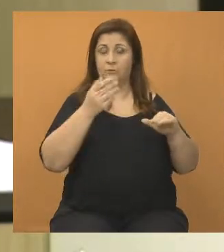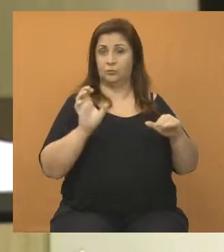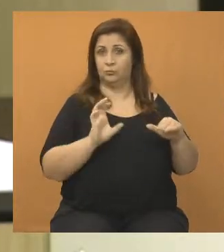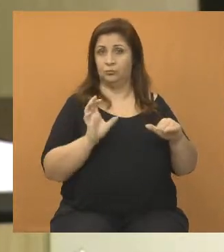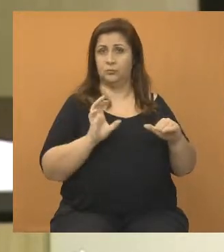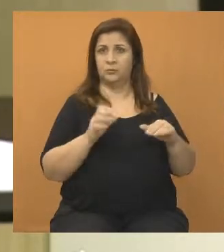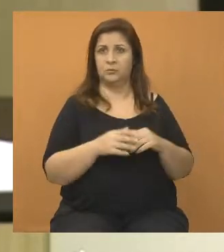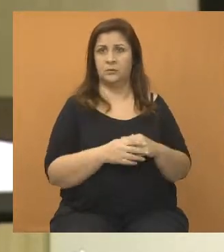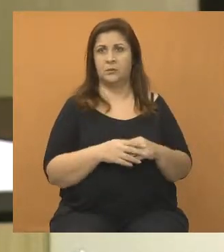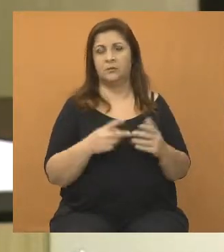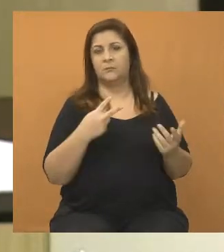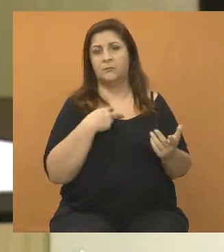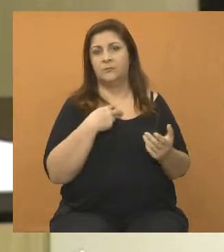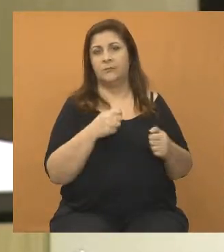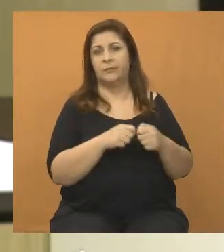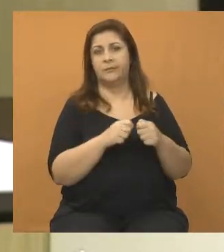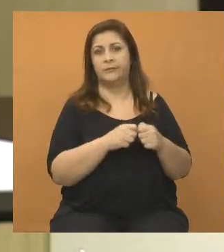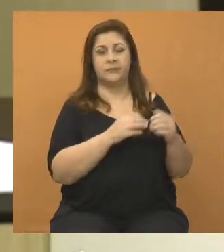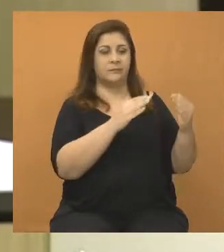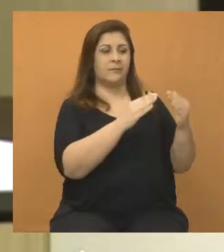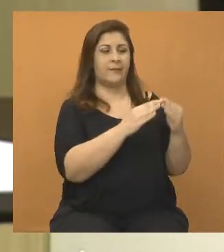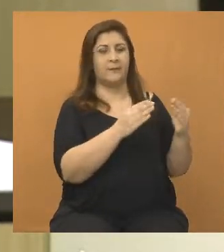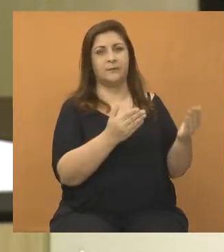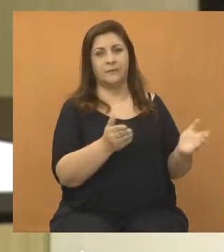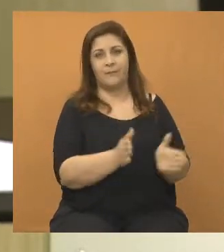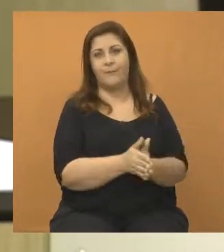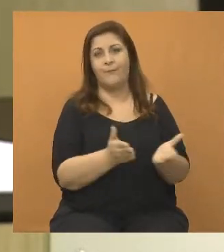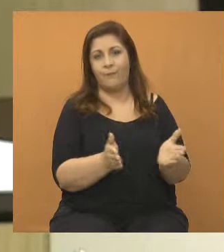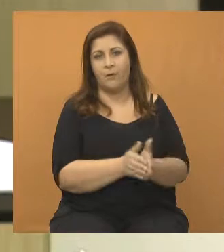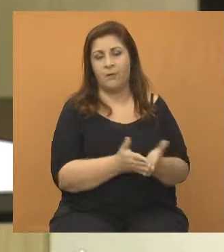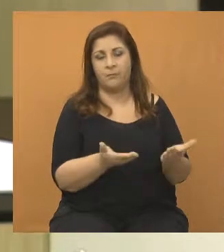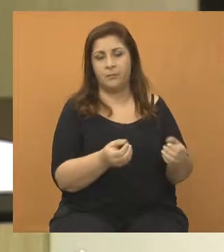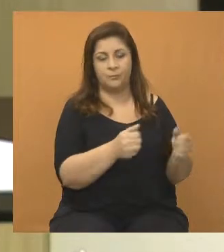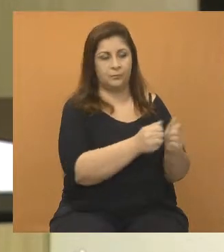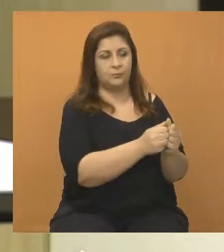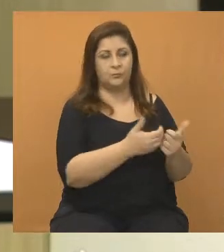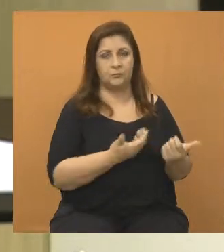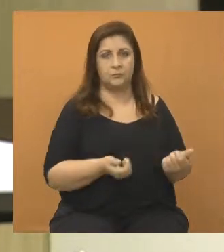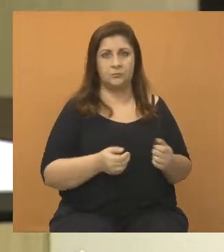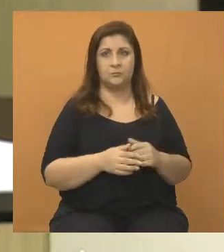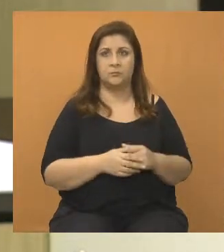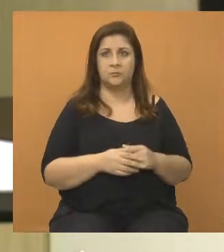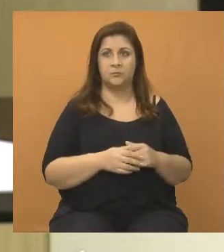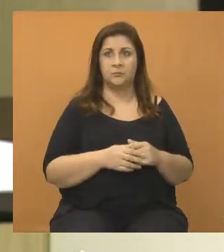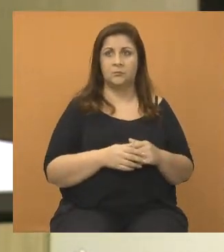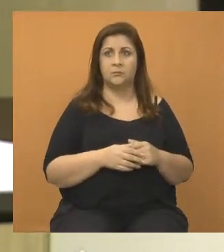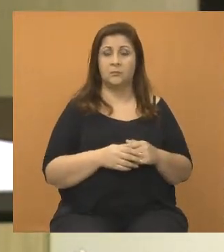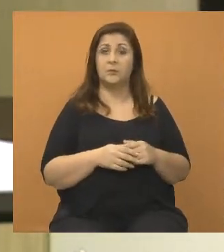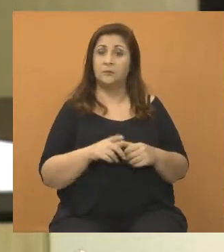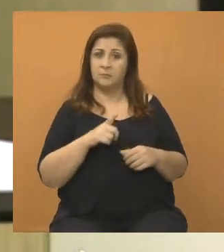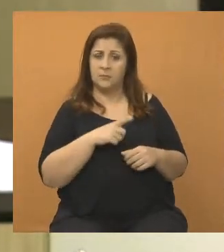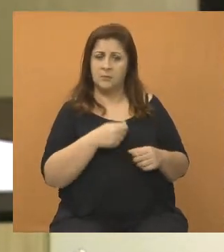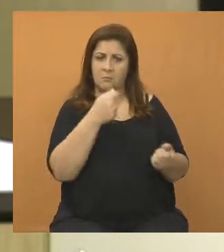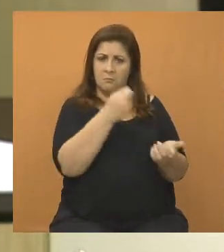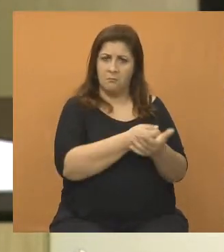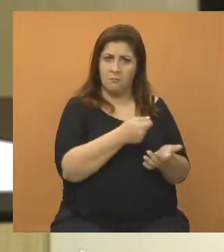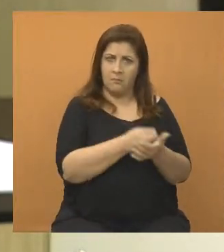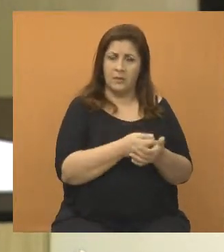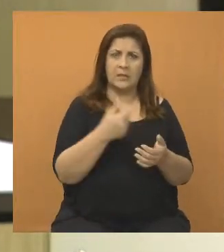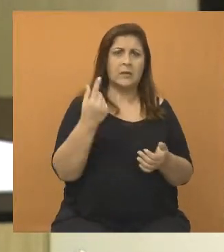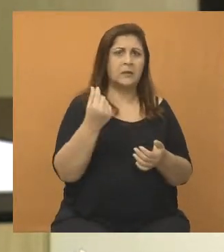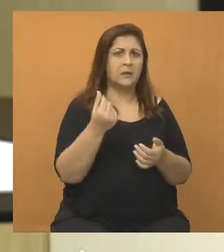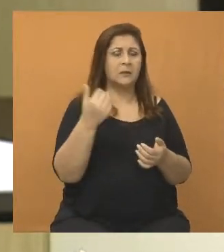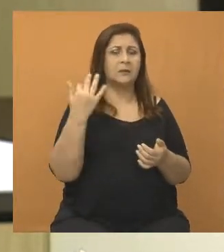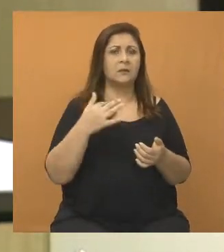lógico, que não dá para a gente fazer uma casa popular nesse imóvel. Mas é condomínio. Então, tem um gasto alto